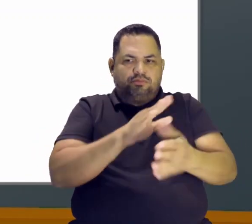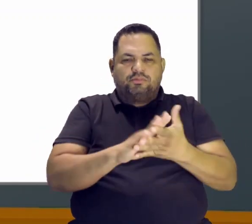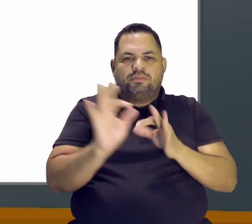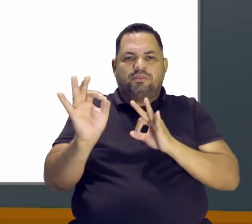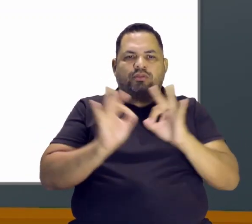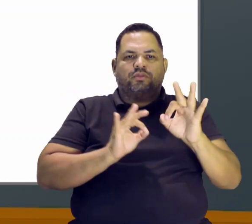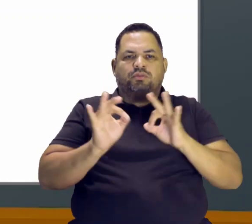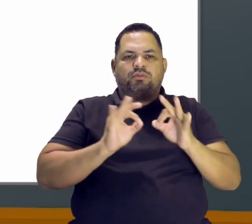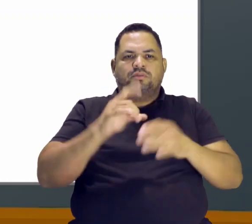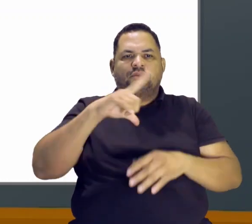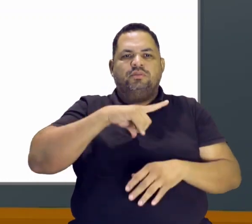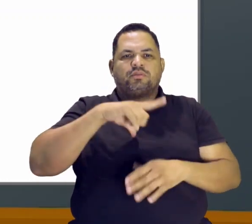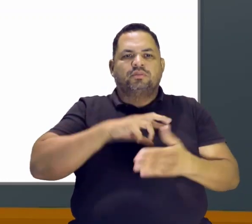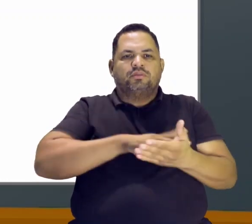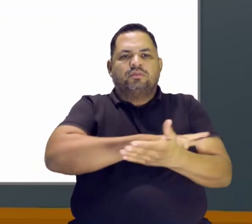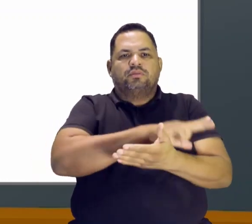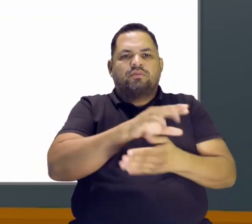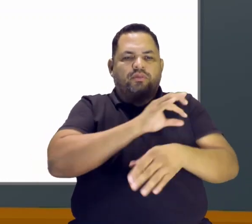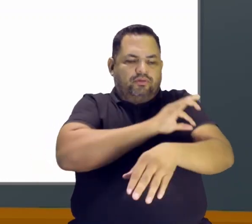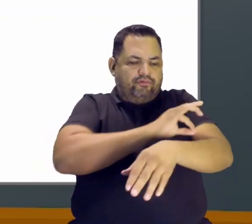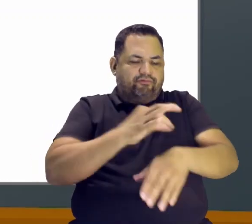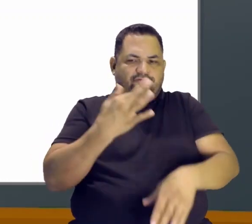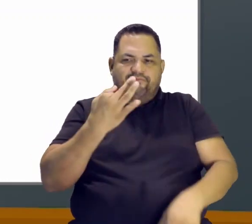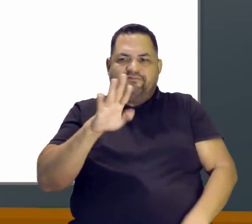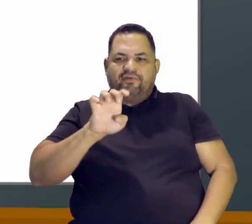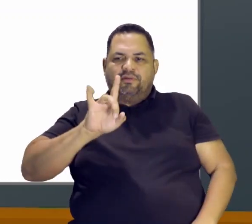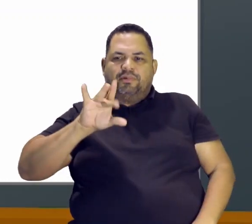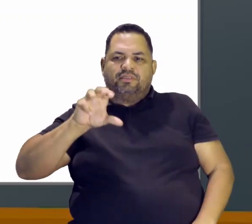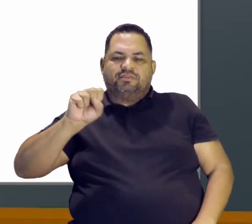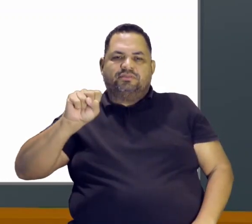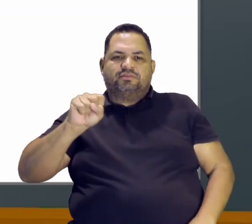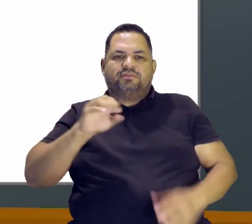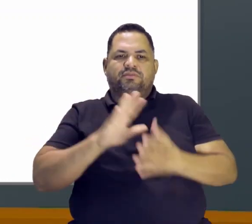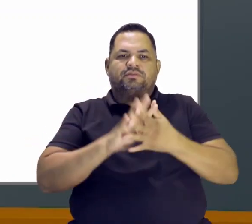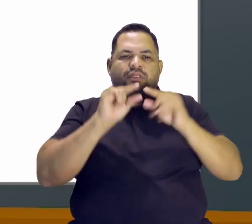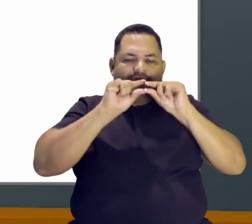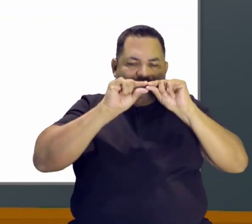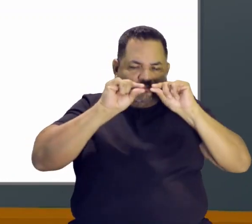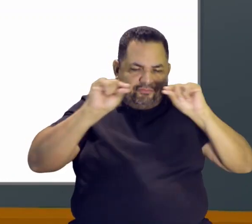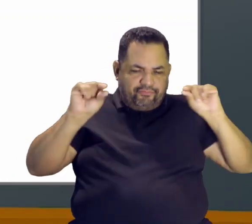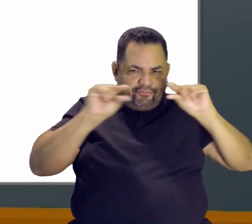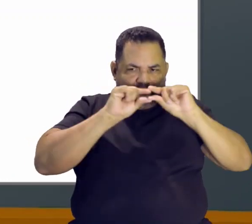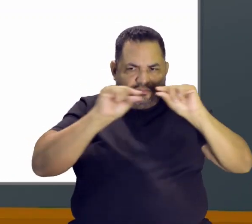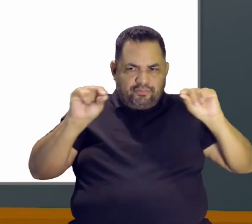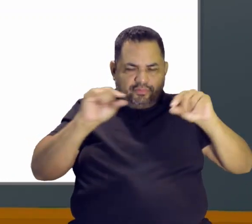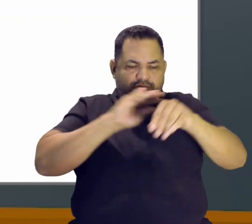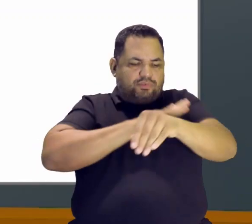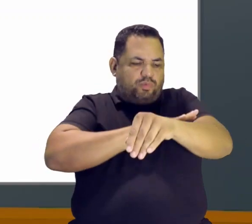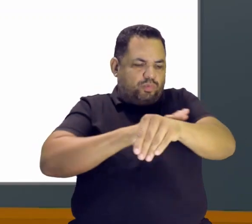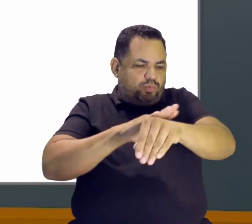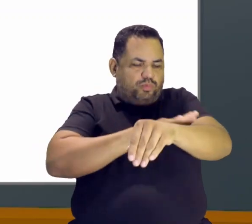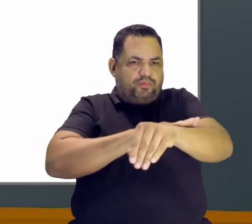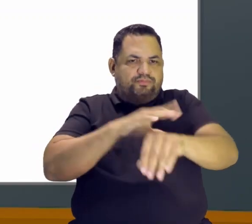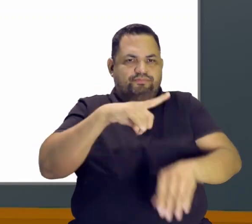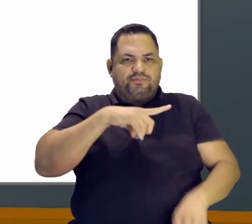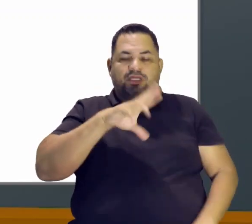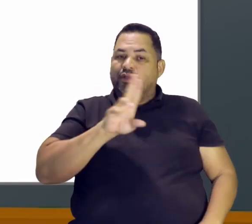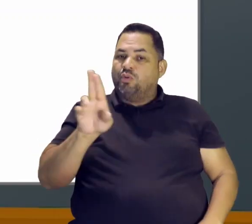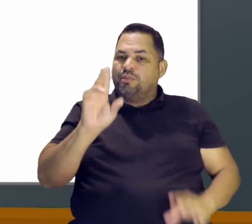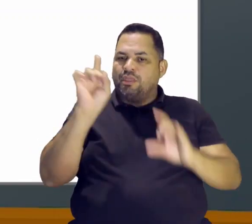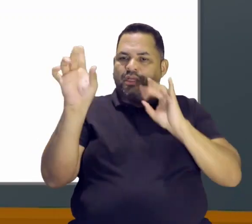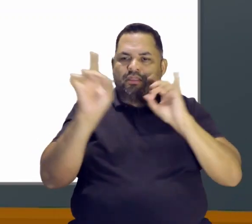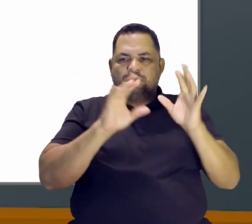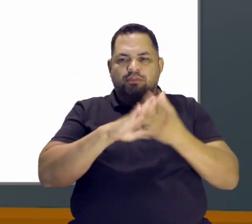conjunto existe ali diversas fibras, né? E fibras mais finas ainda que vão compor esse músculo e existe um nome. Que nomes